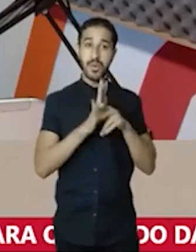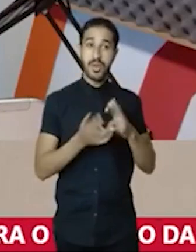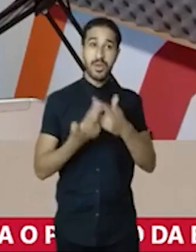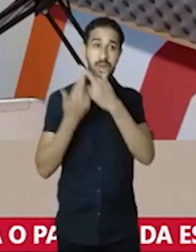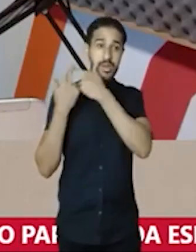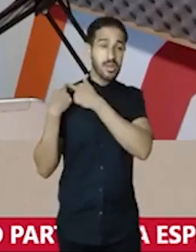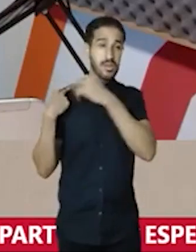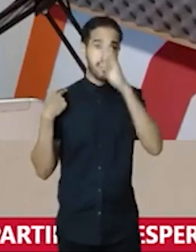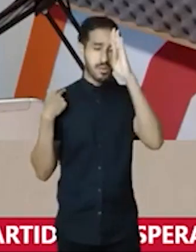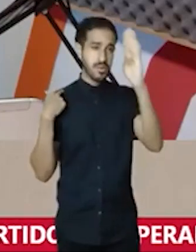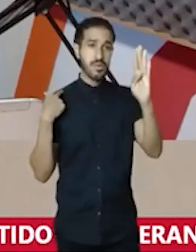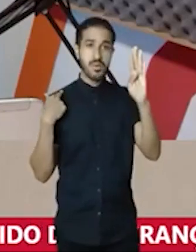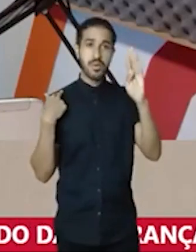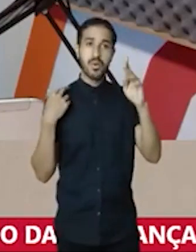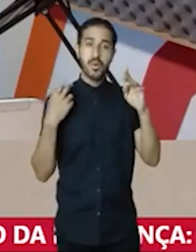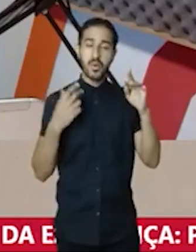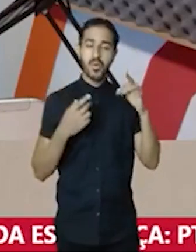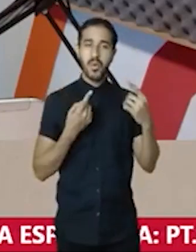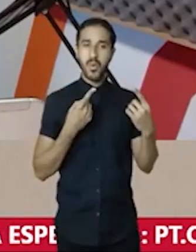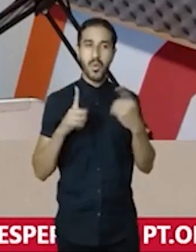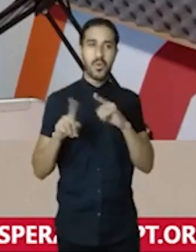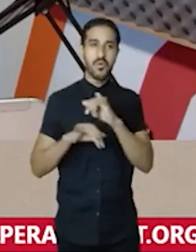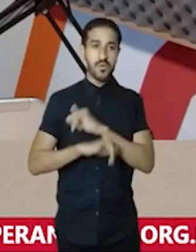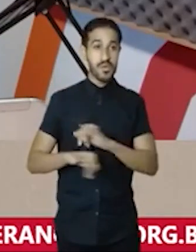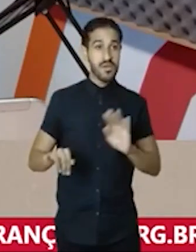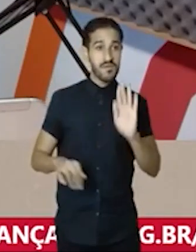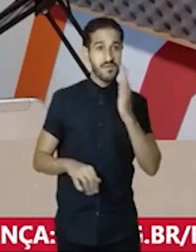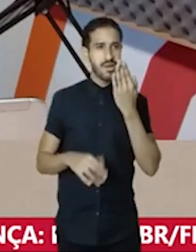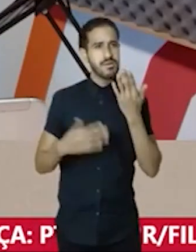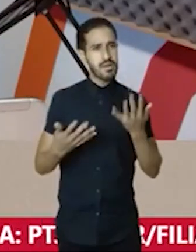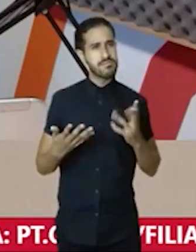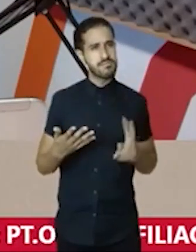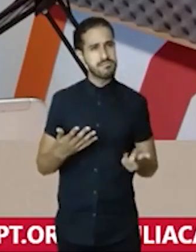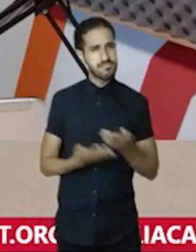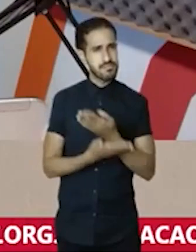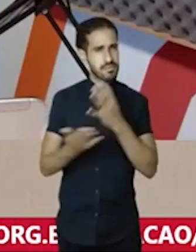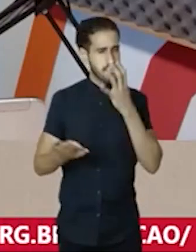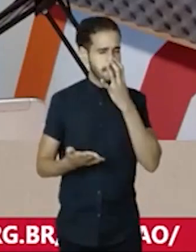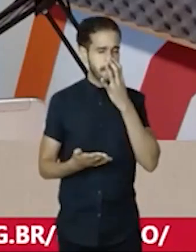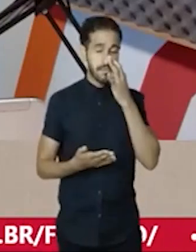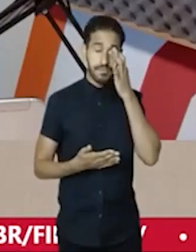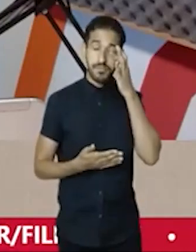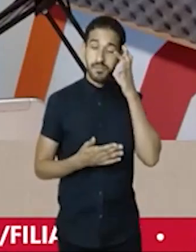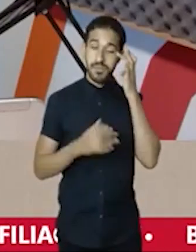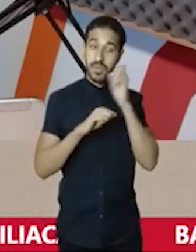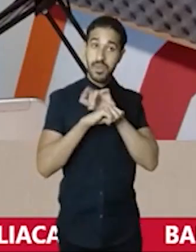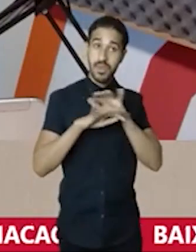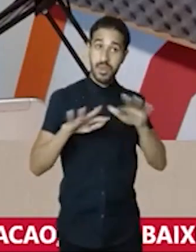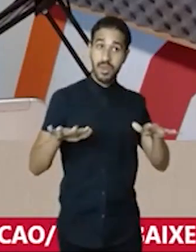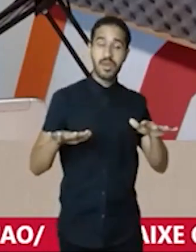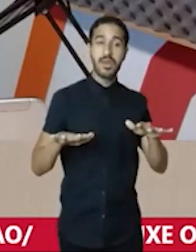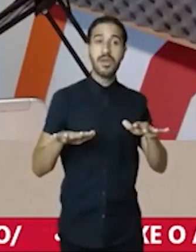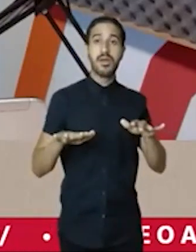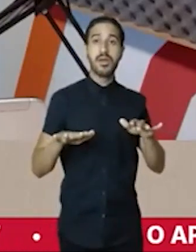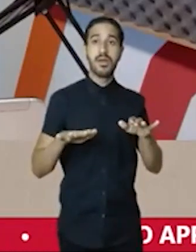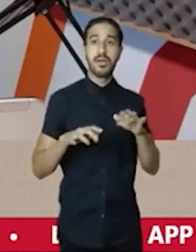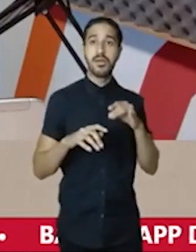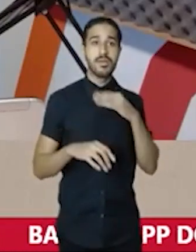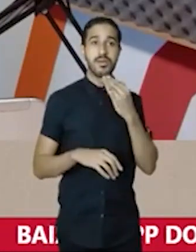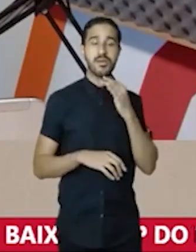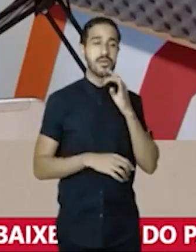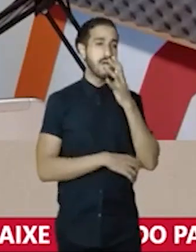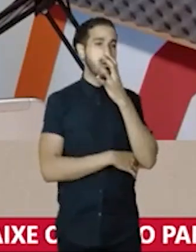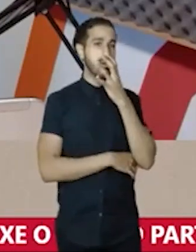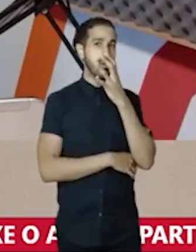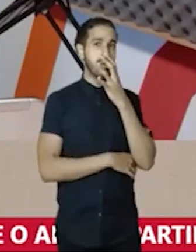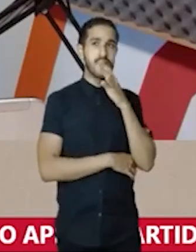responsabilidade central da verdade, o combate ao fake news. Então, continue, acompanhe, compartilhe, galera, porque eu vou dizer o seguinte, não adianta só vir aqui